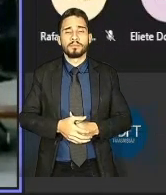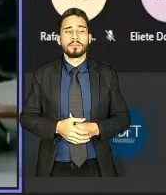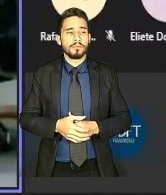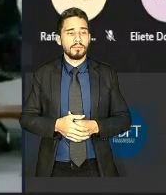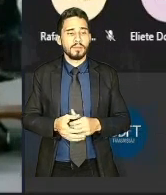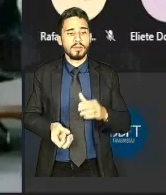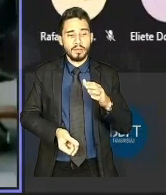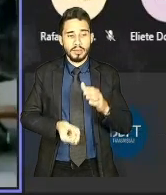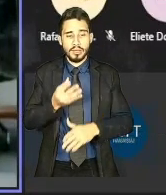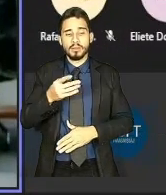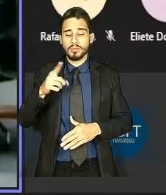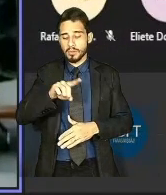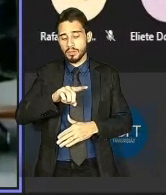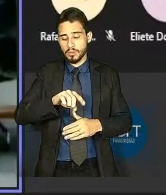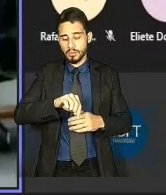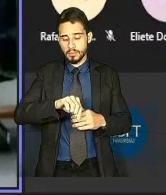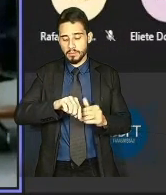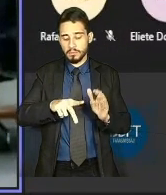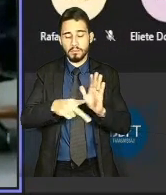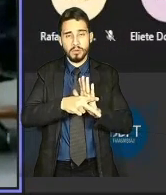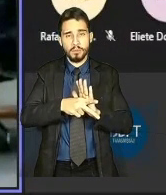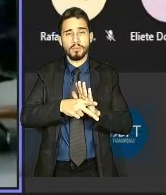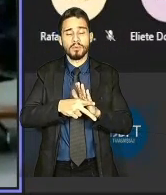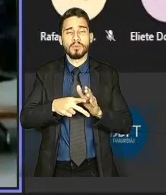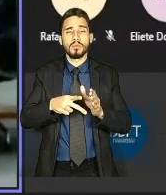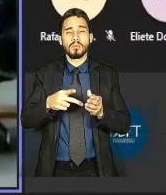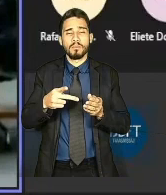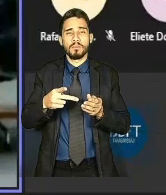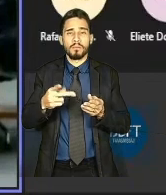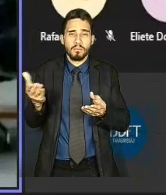turma, proferida nos autos do processo